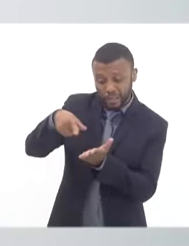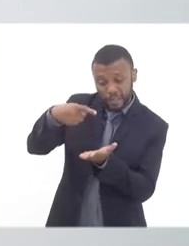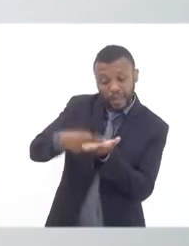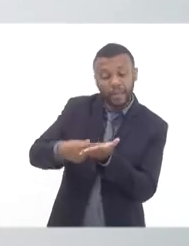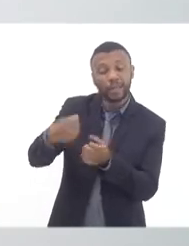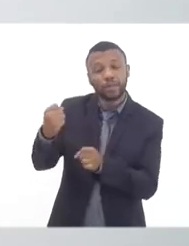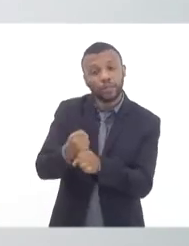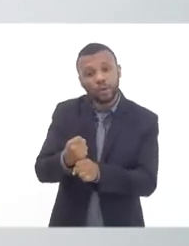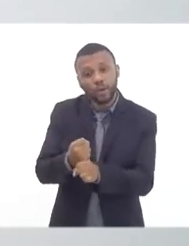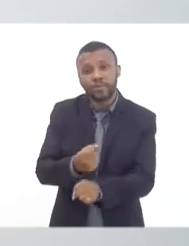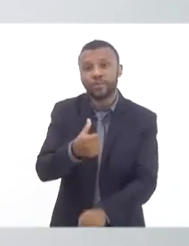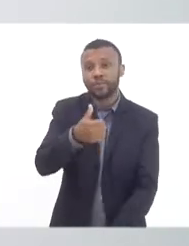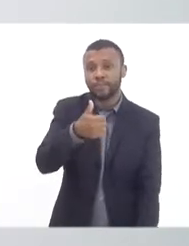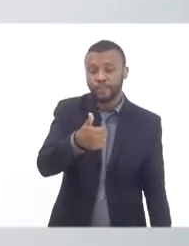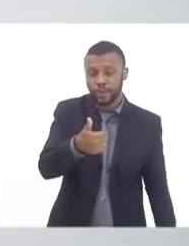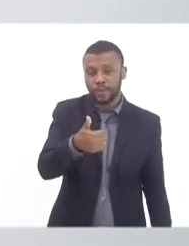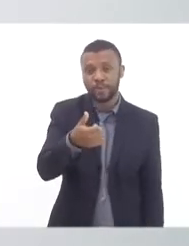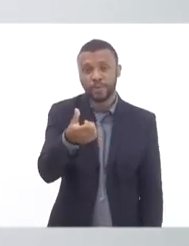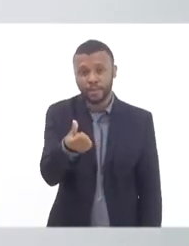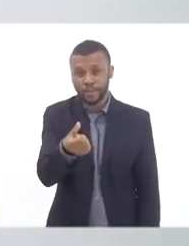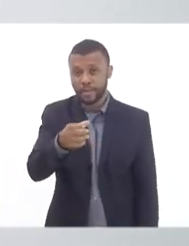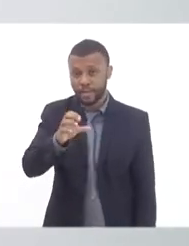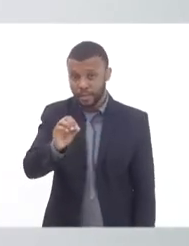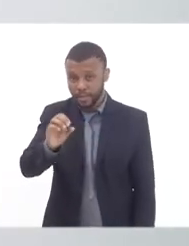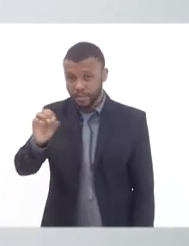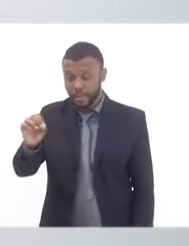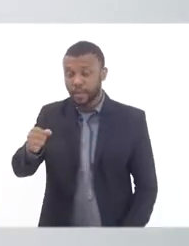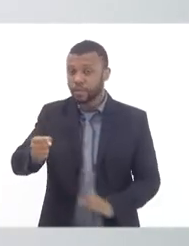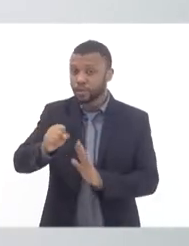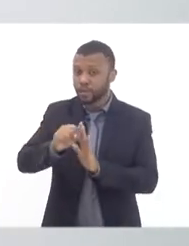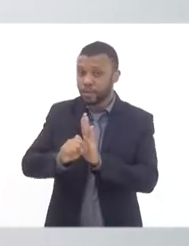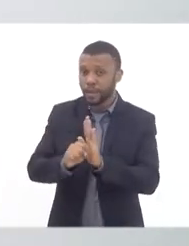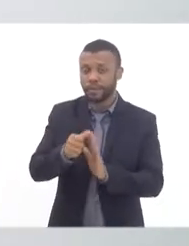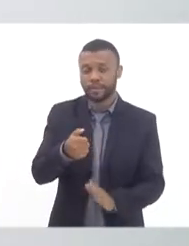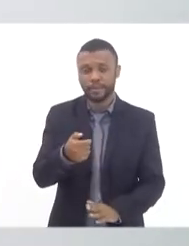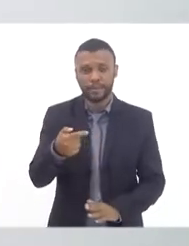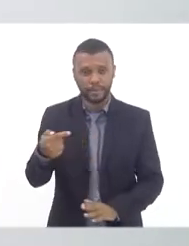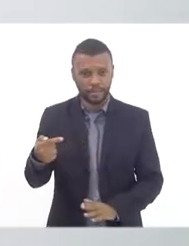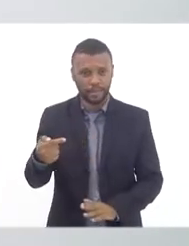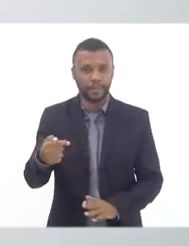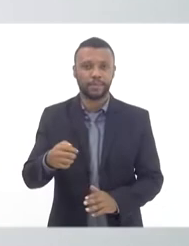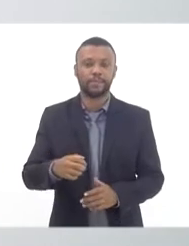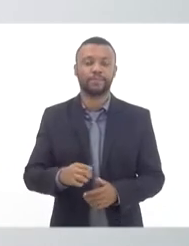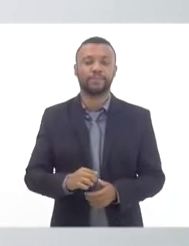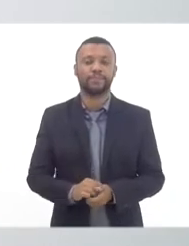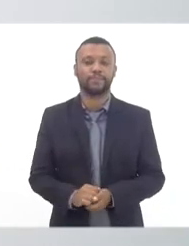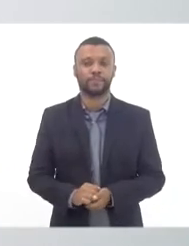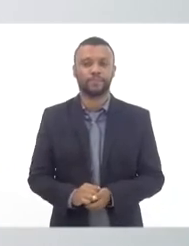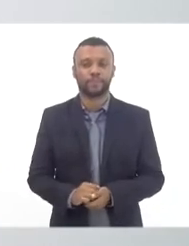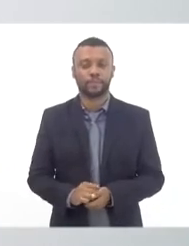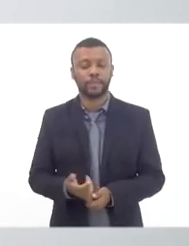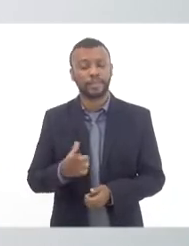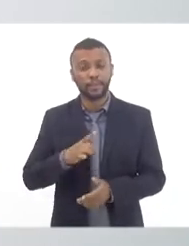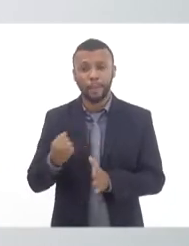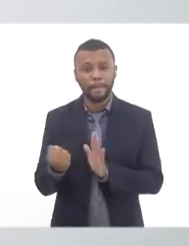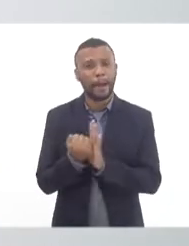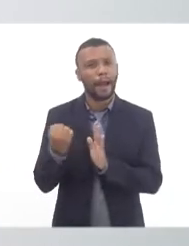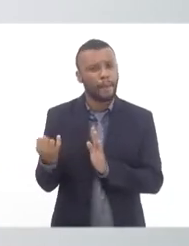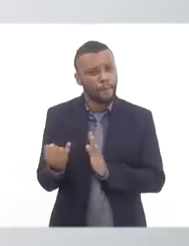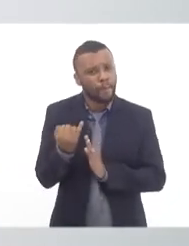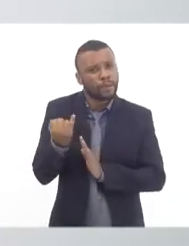1600, né? Século XVII, já teve uma importância, já teve